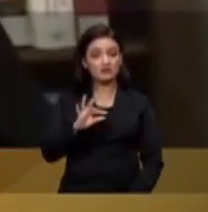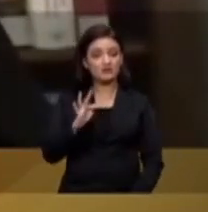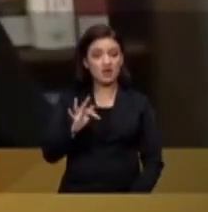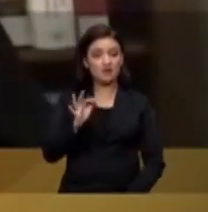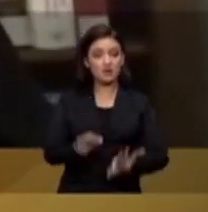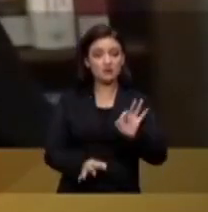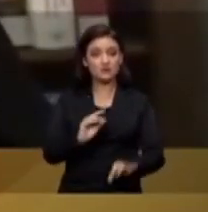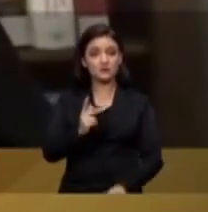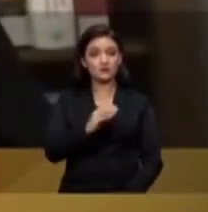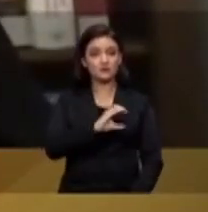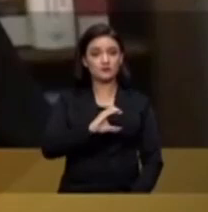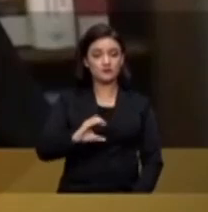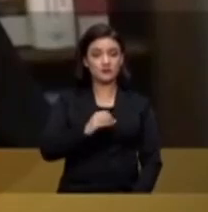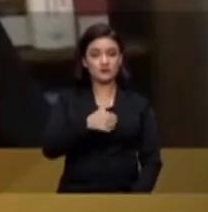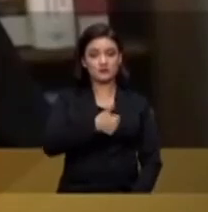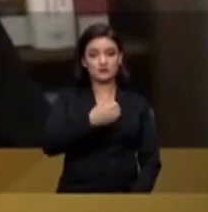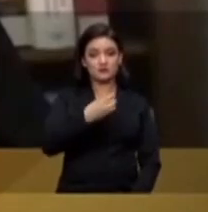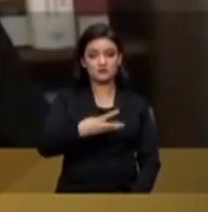HC